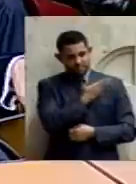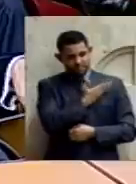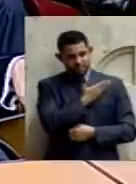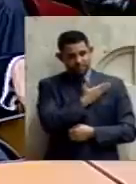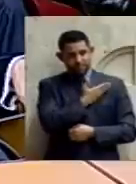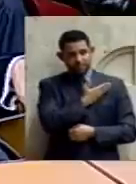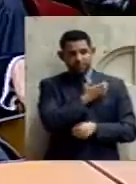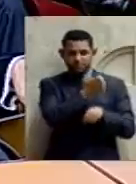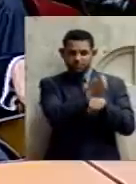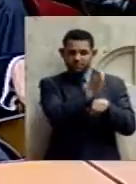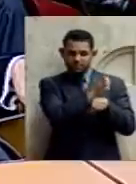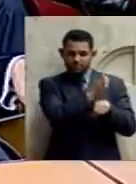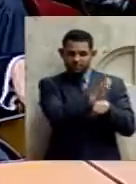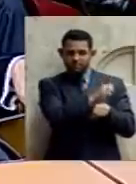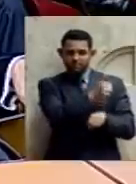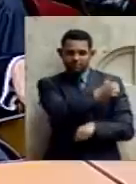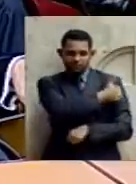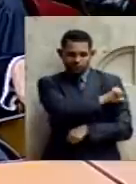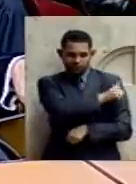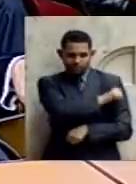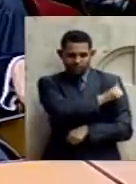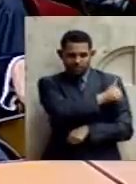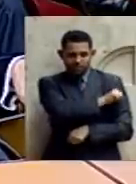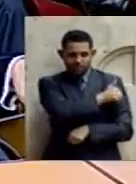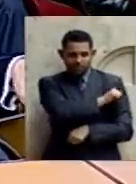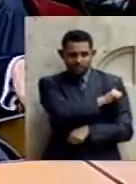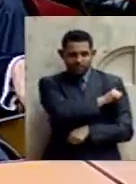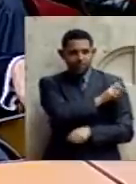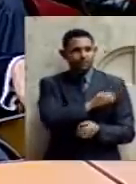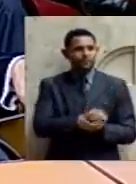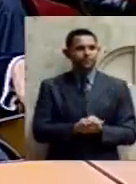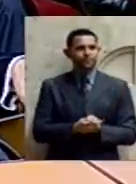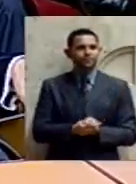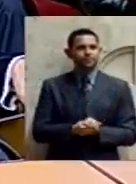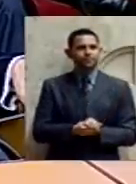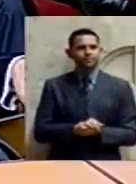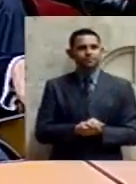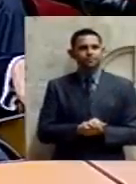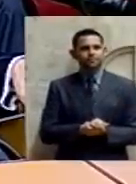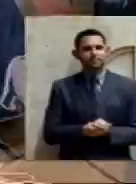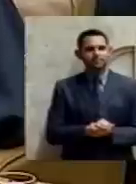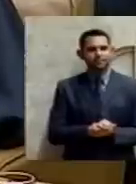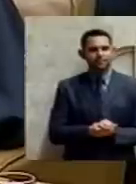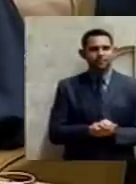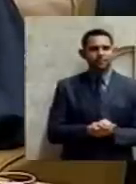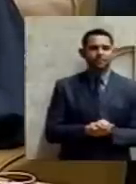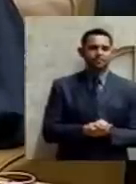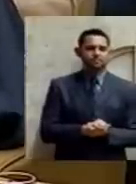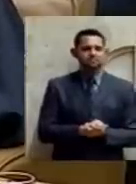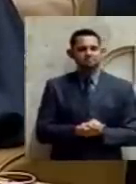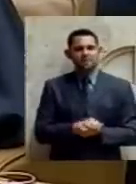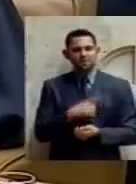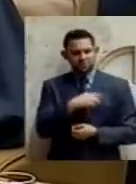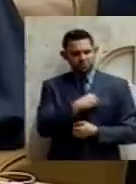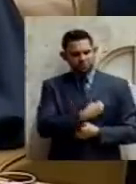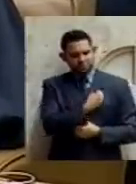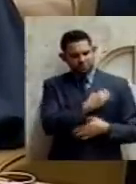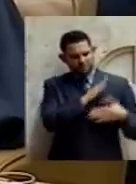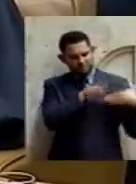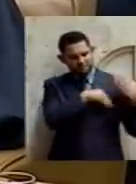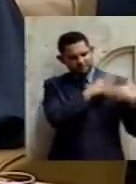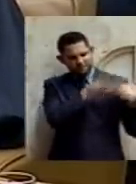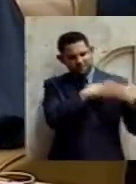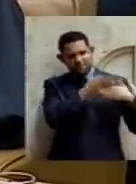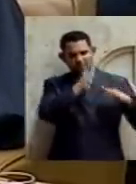do Rio de Janeiro e jurista da mais alta estirpe. O brilhantismo de toda uma vida